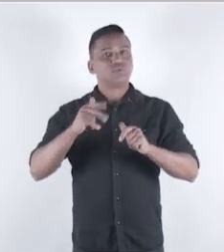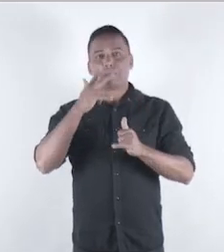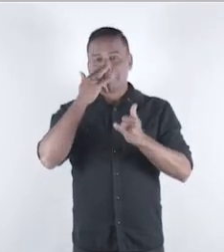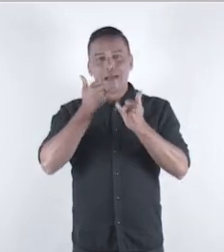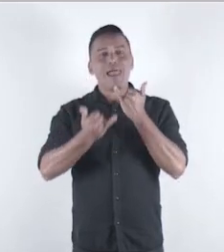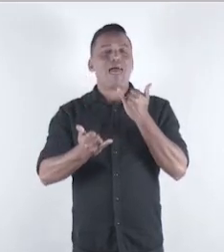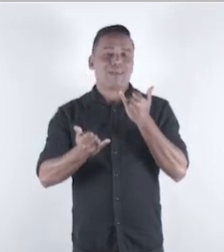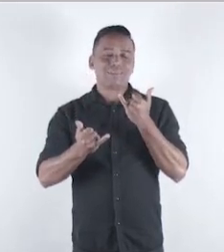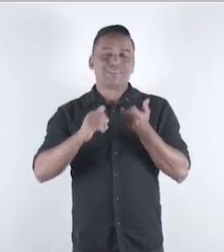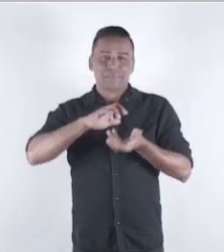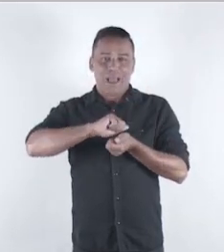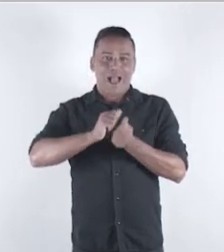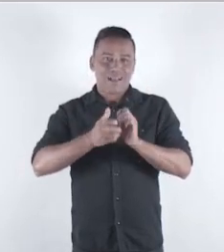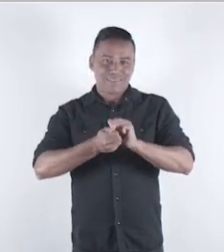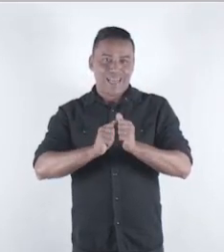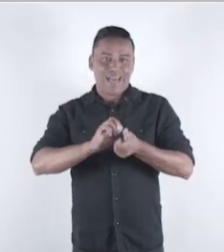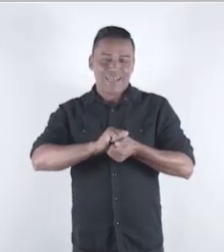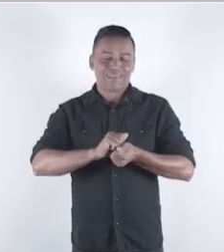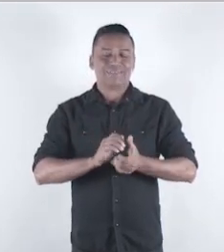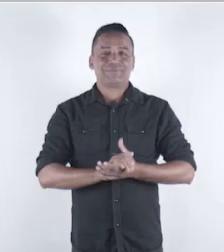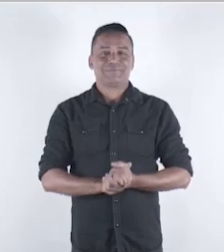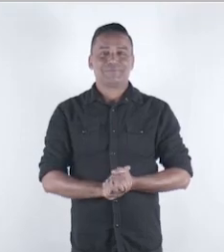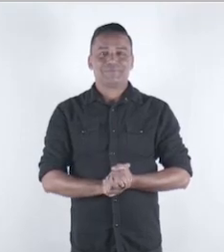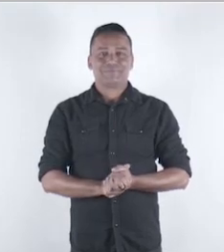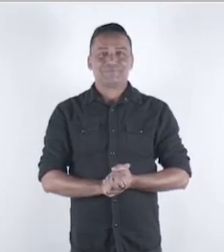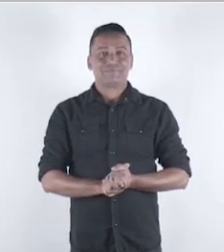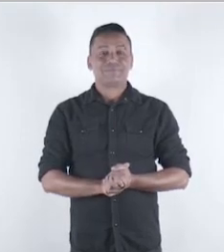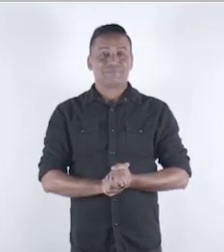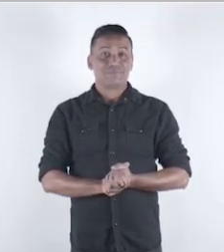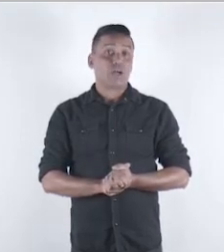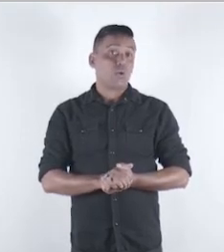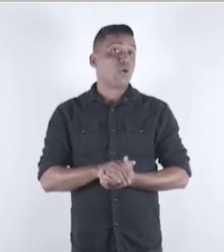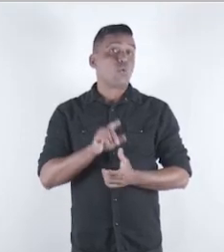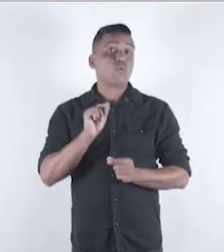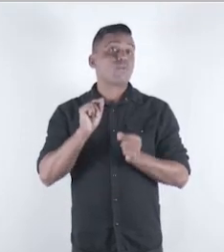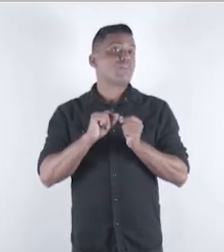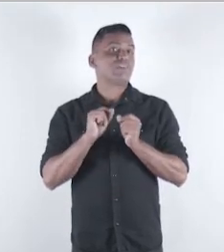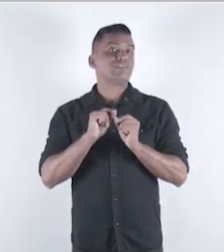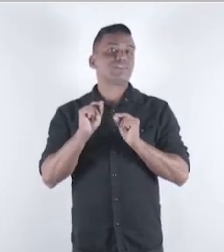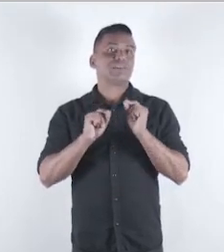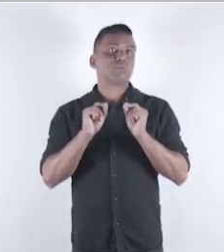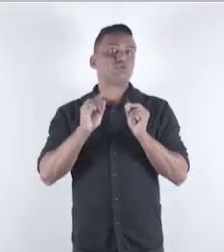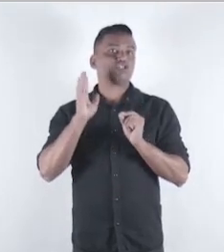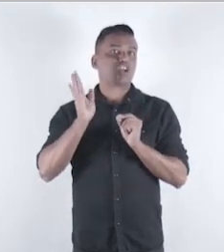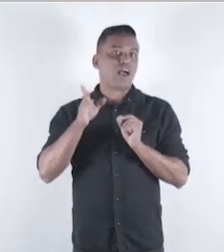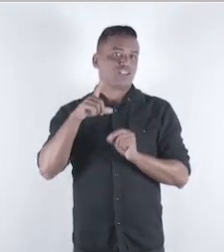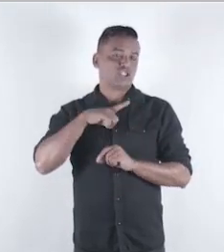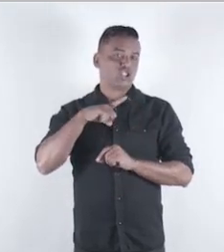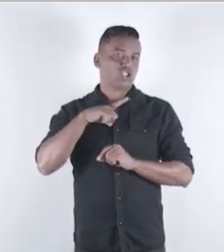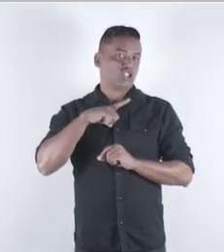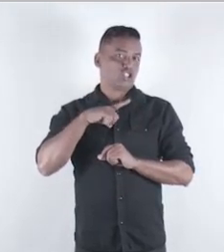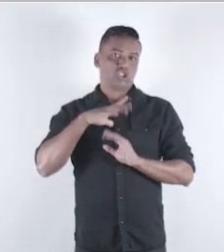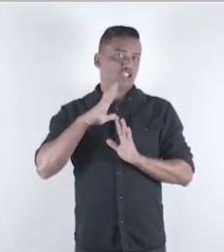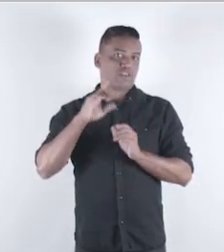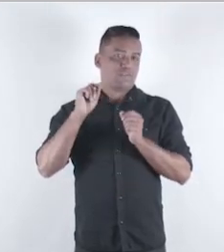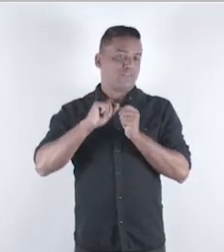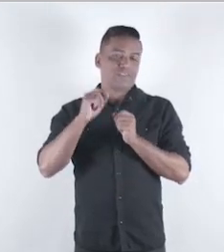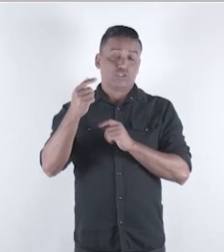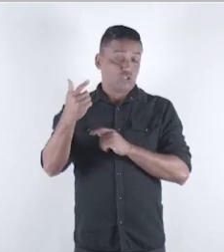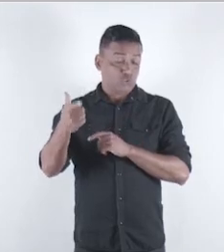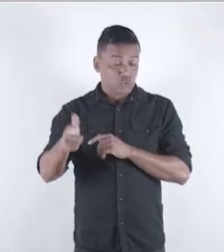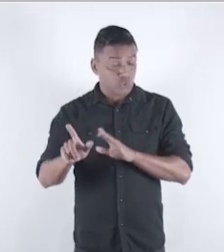massinha por trás, sabe? Eu peguei algumas coisas que eu já tinha, ou fiz de